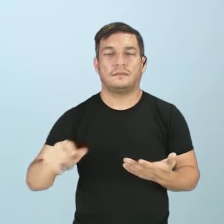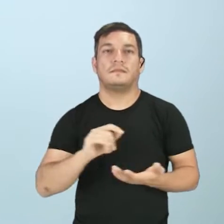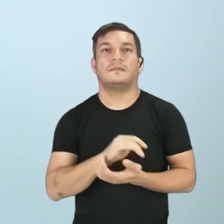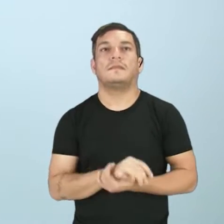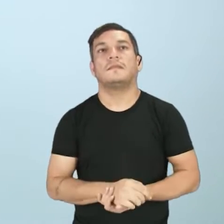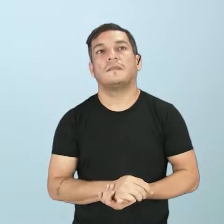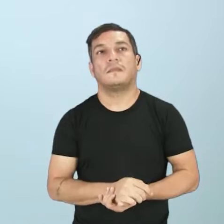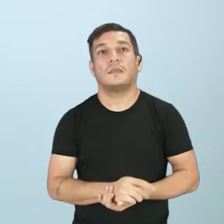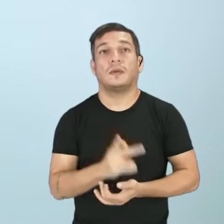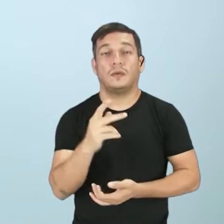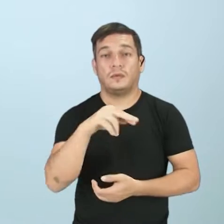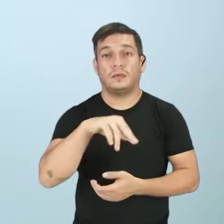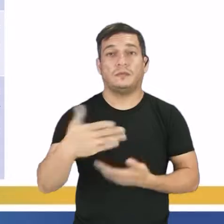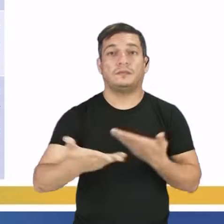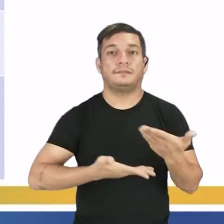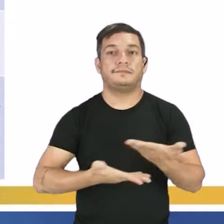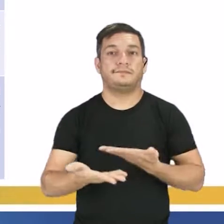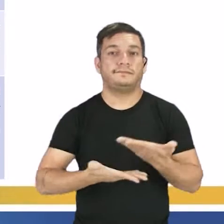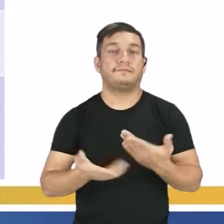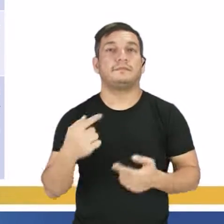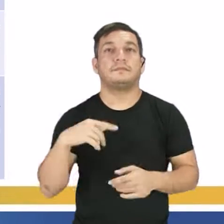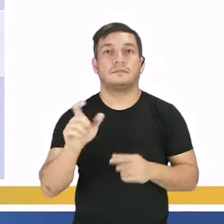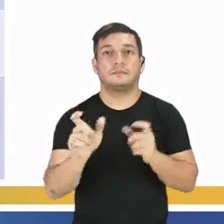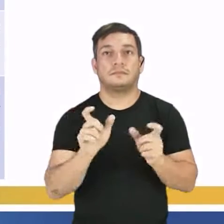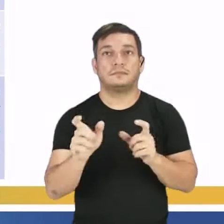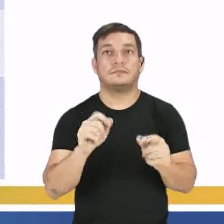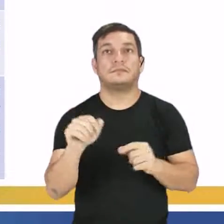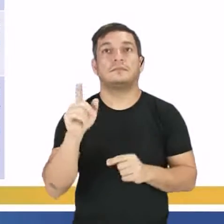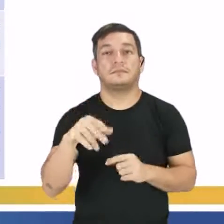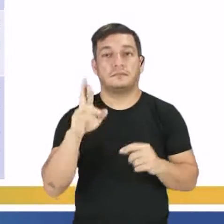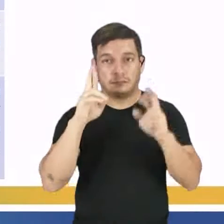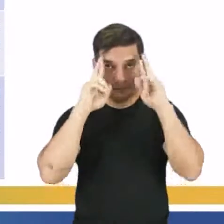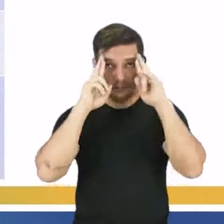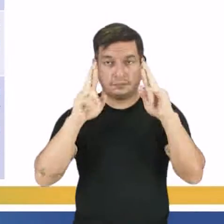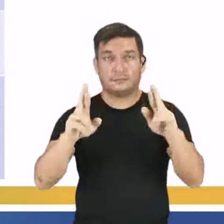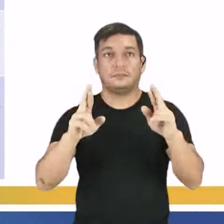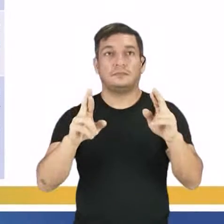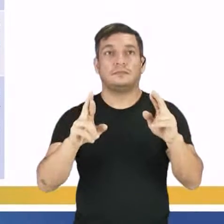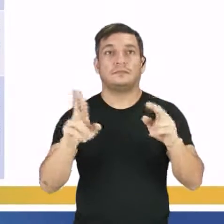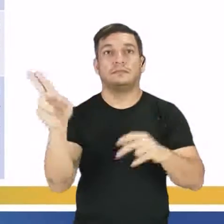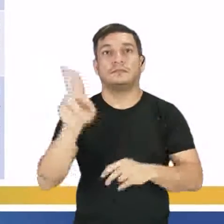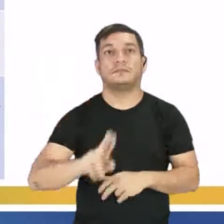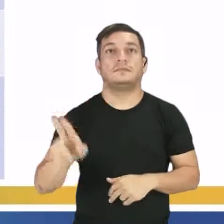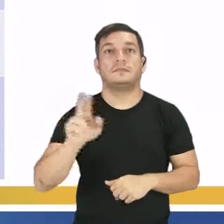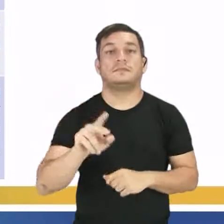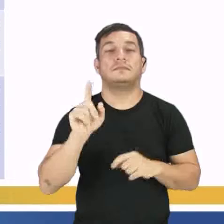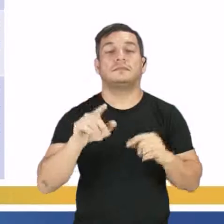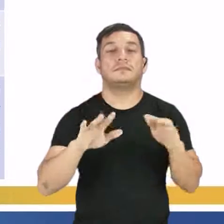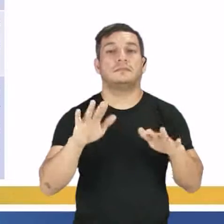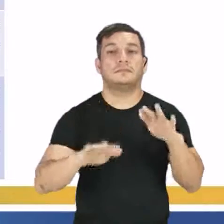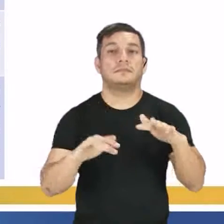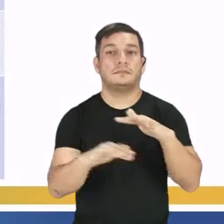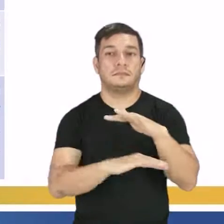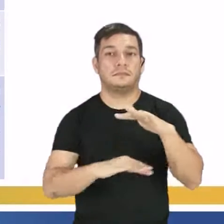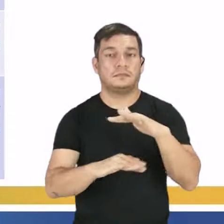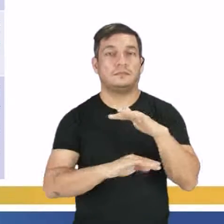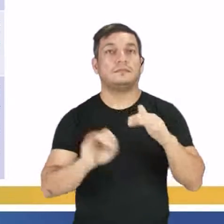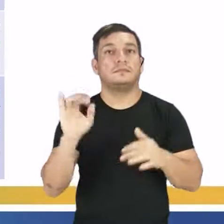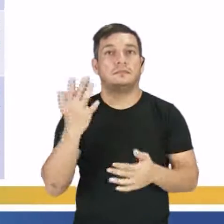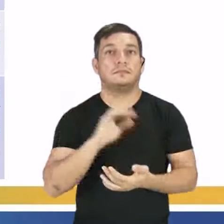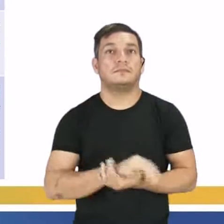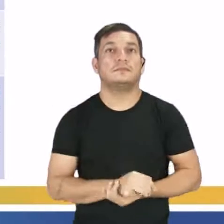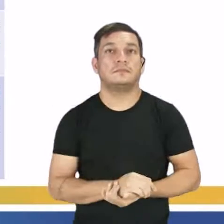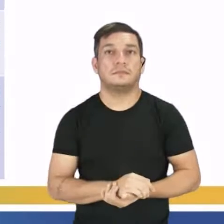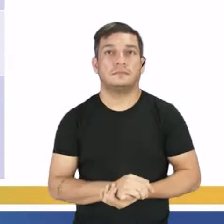certo? Os pronomes de tratamento são termos respeitosos que são empregados normalmente em situações